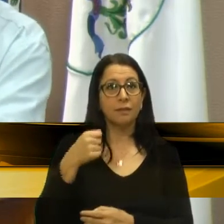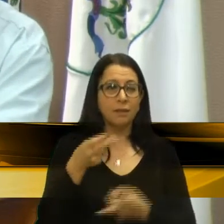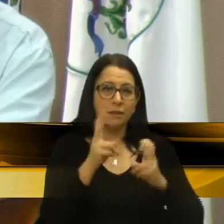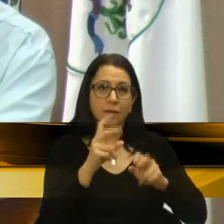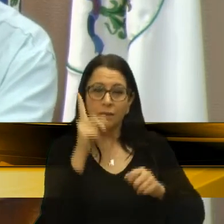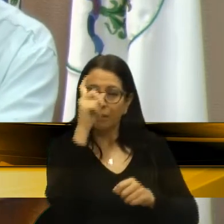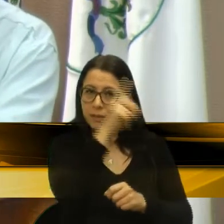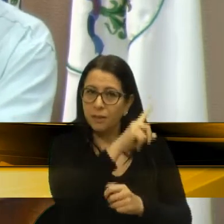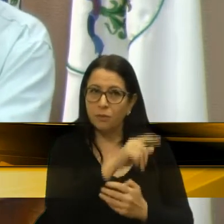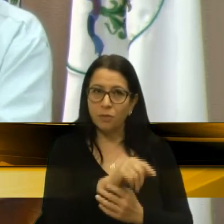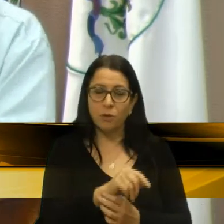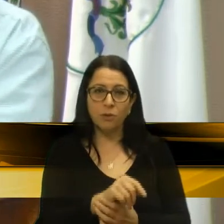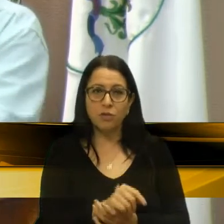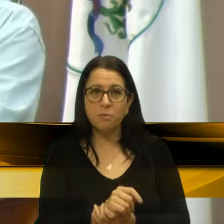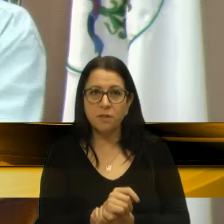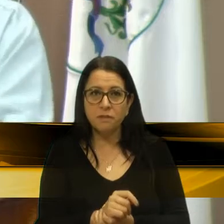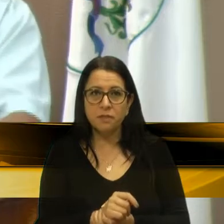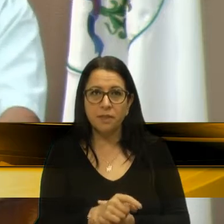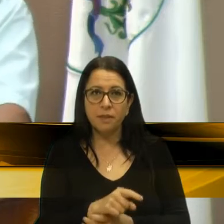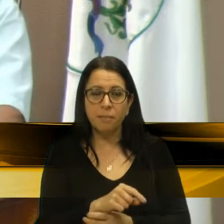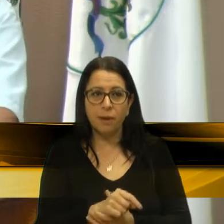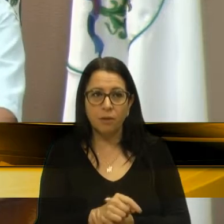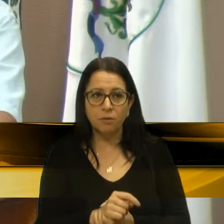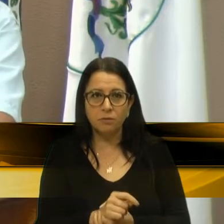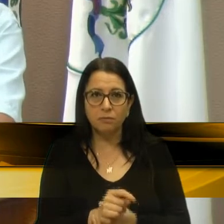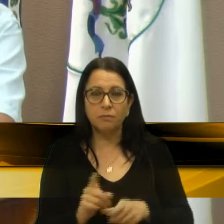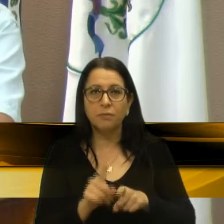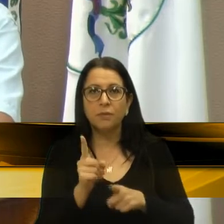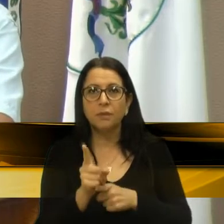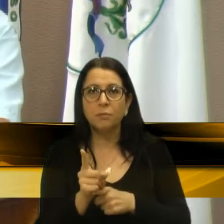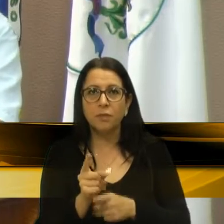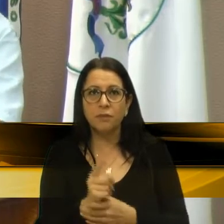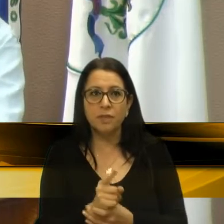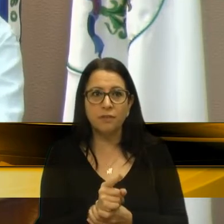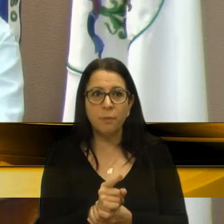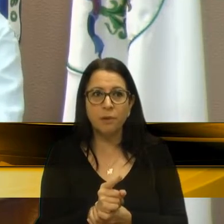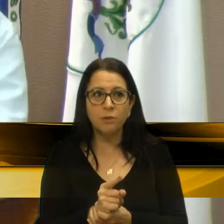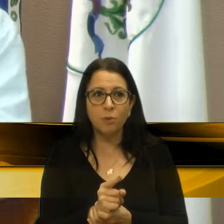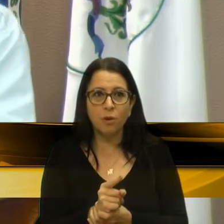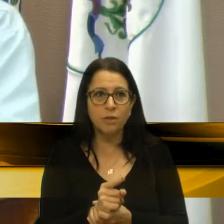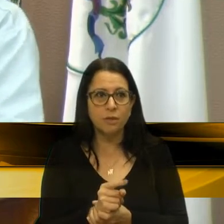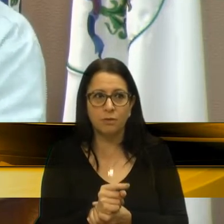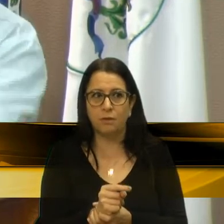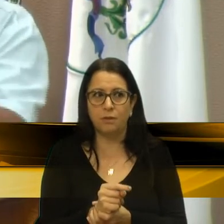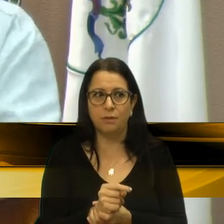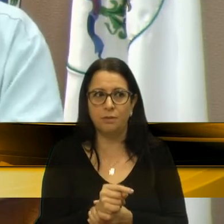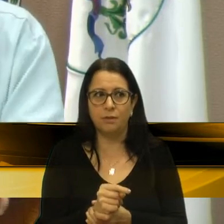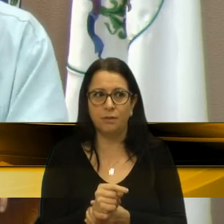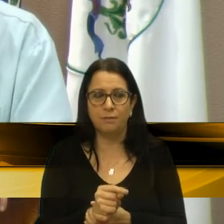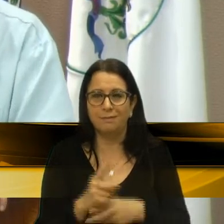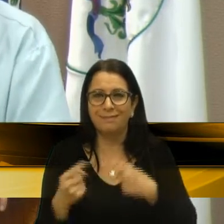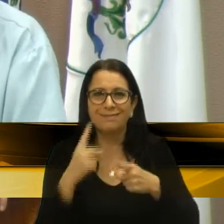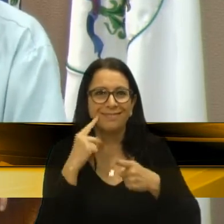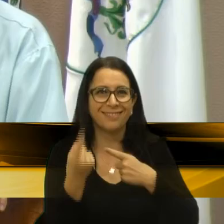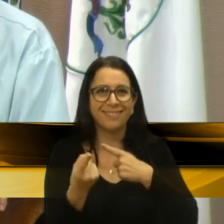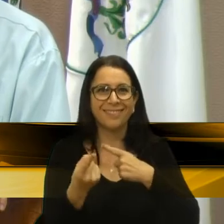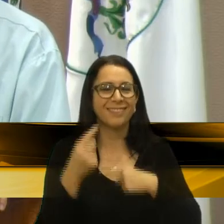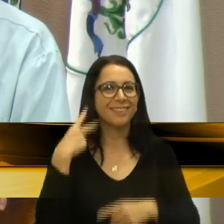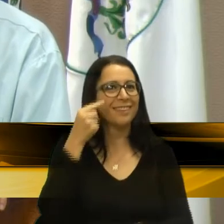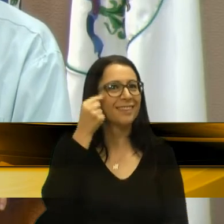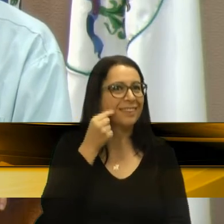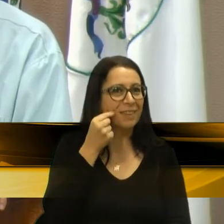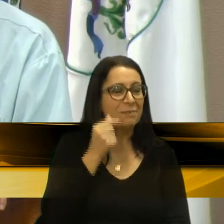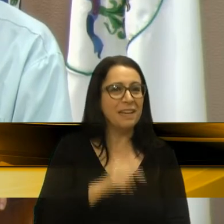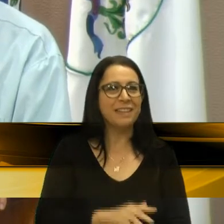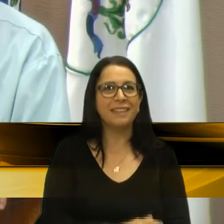dificuldade que o que nós temos de ir lá e tentar se de vez em quando dá um sinalzinho agora vai proibir o livro meia do lyon